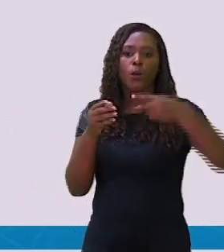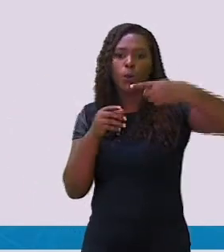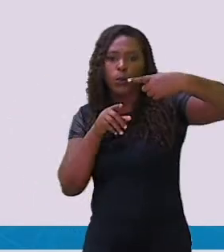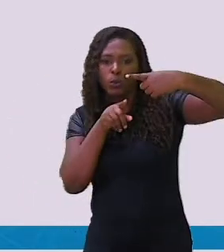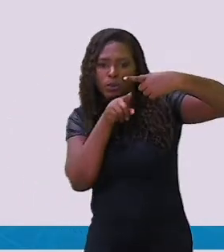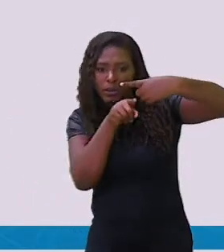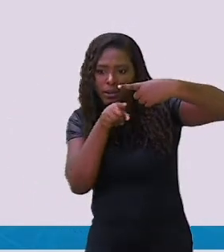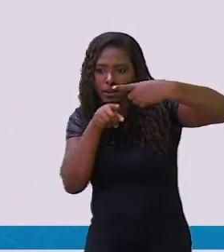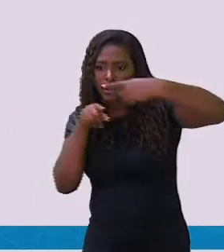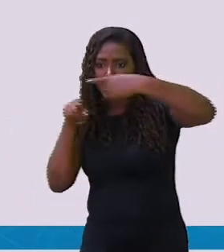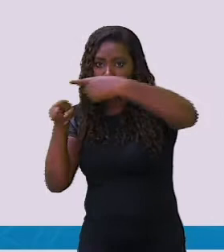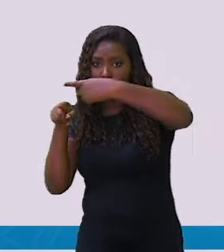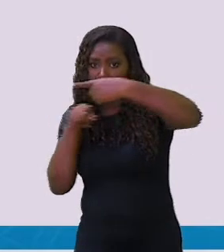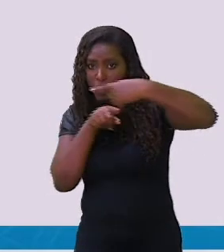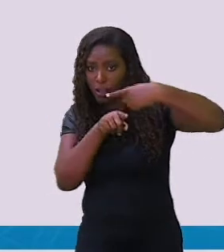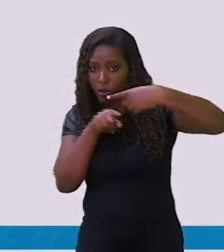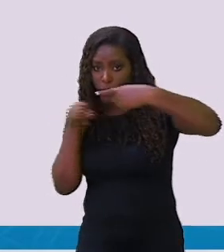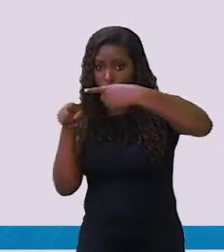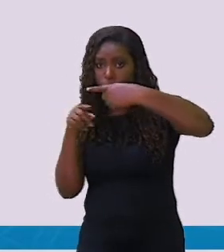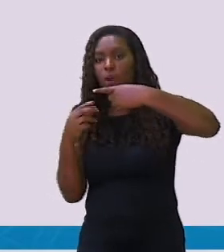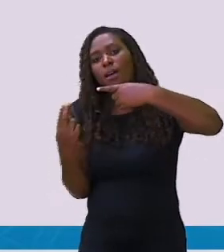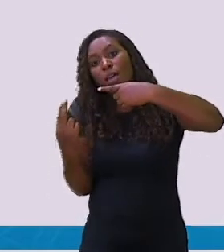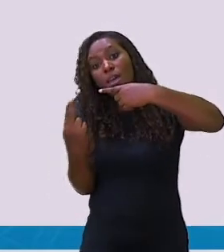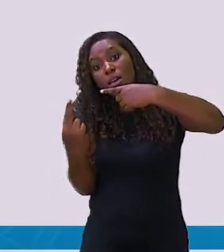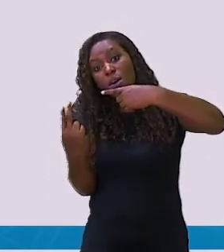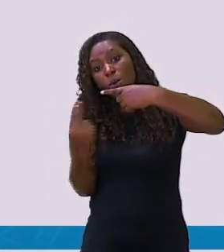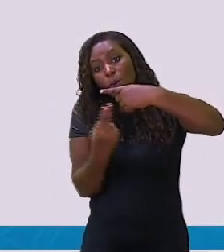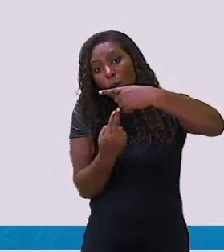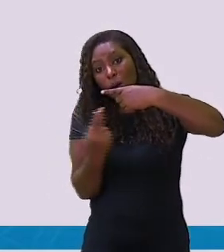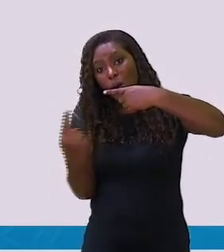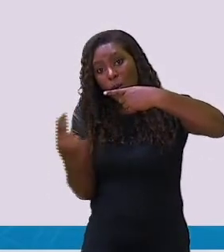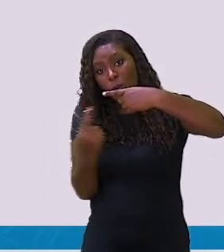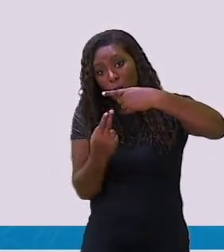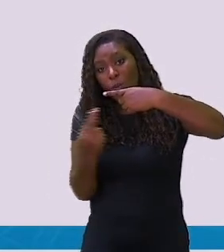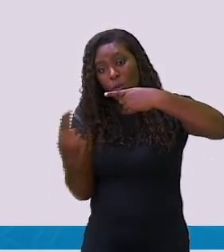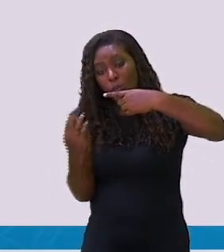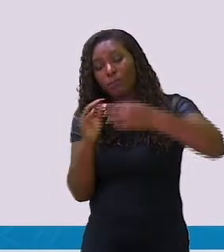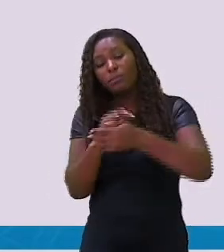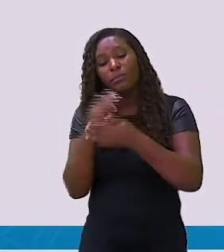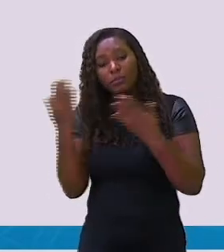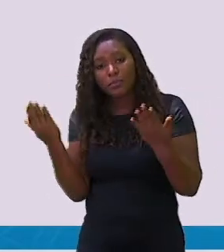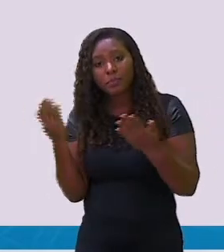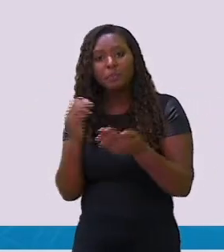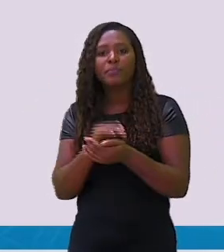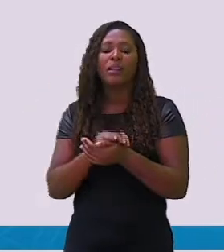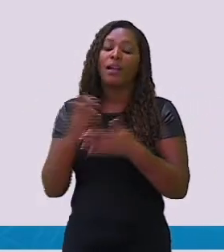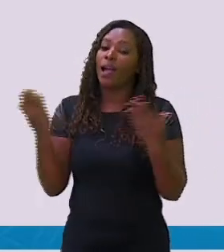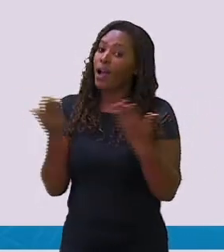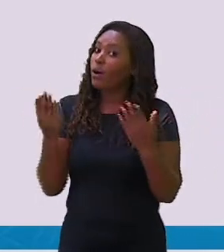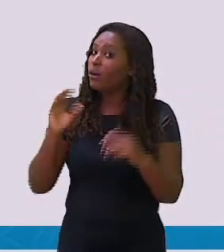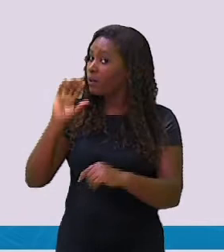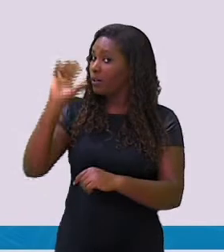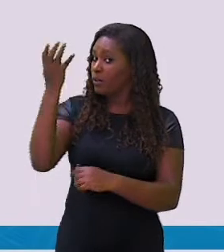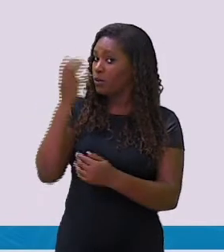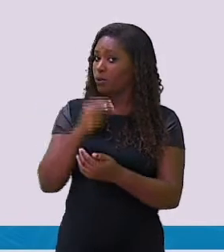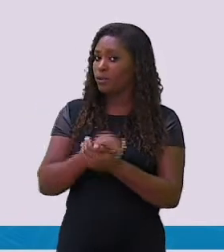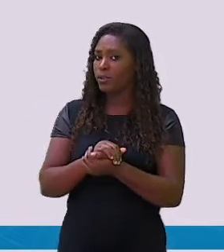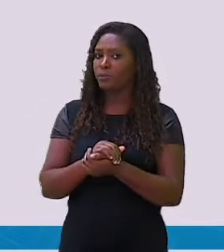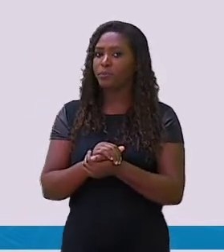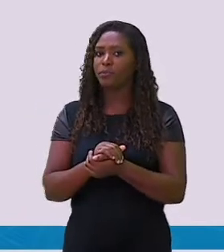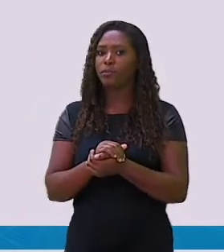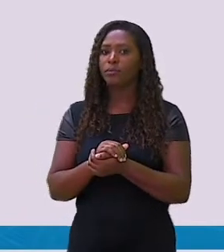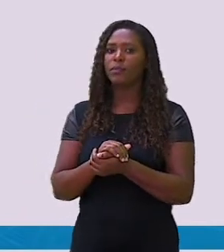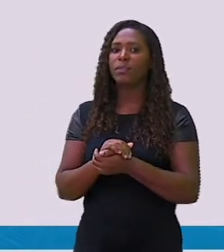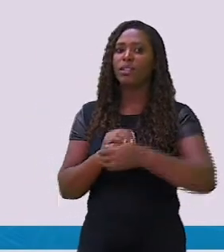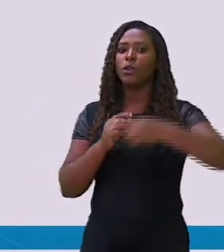olha a e agora eu vou resolver ó vou pegar denominador e